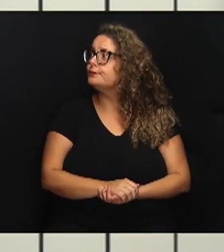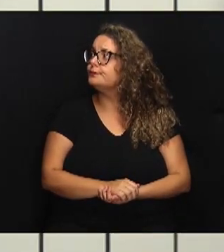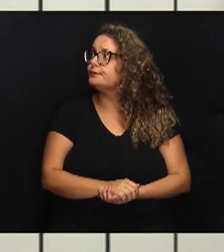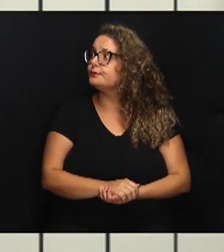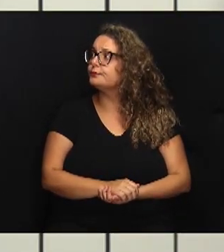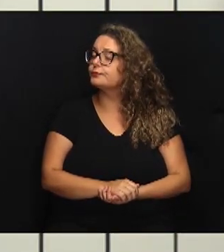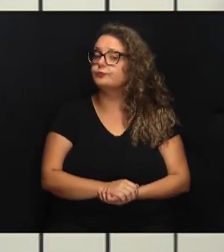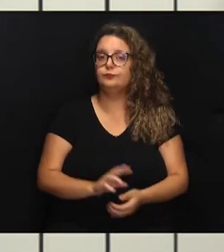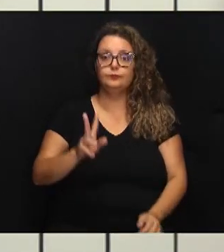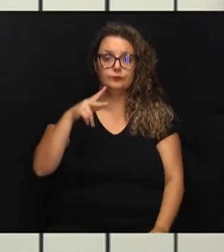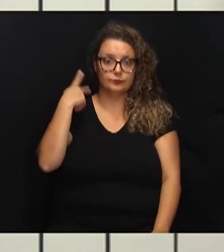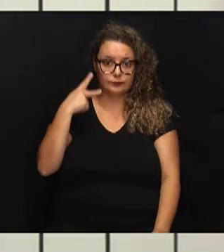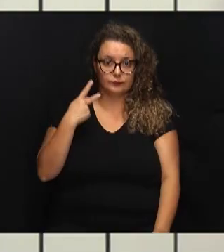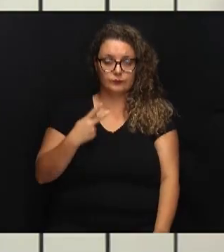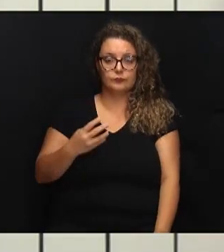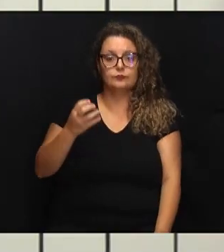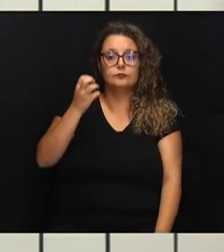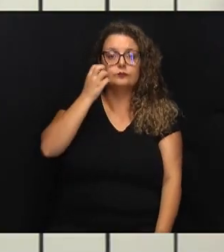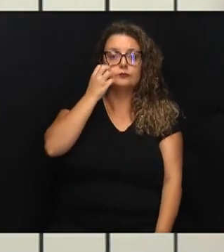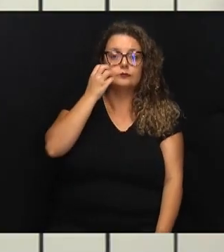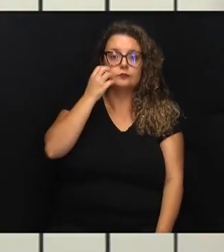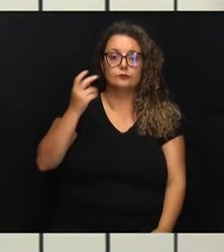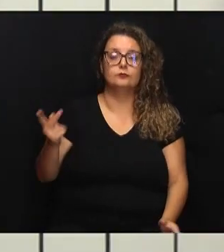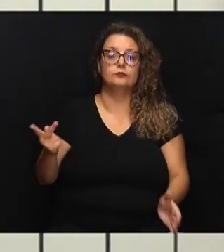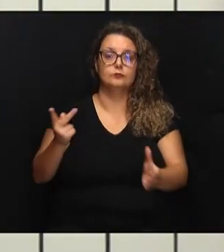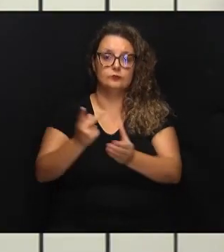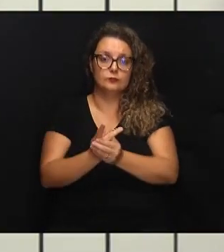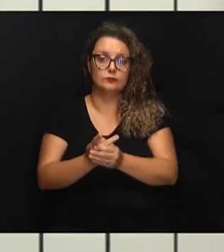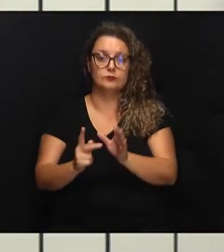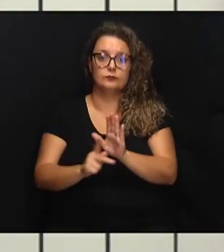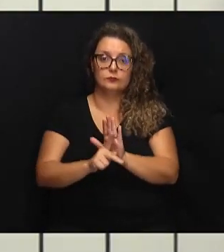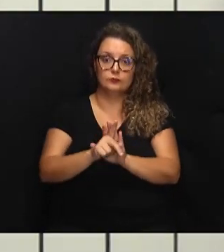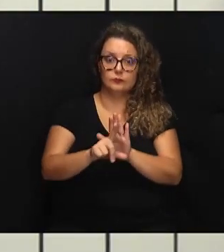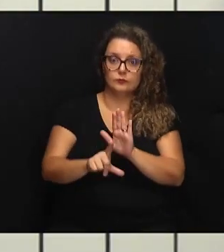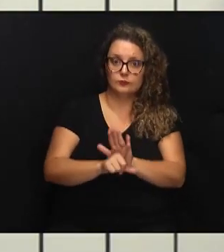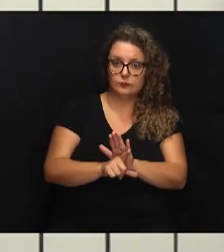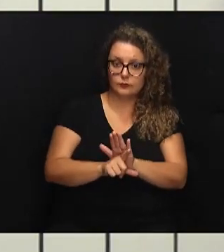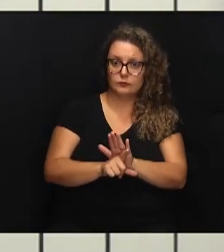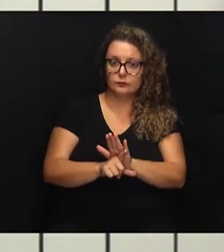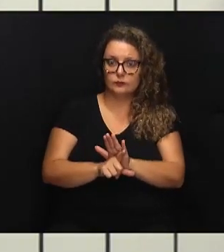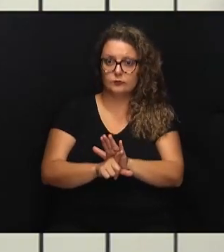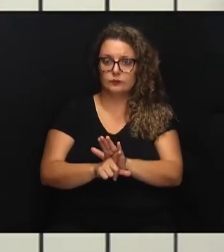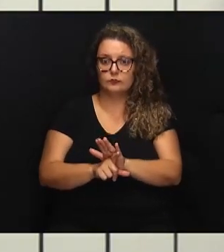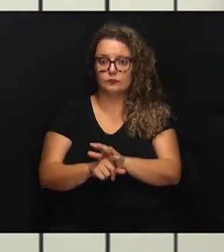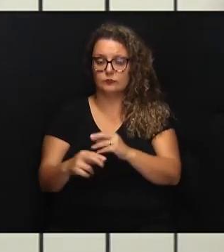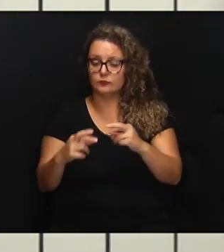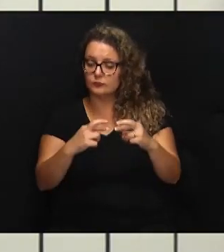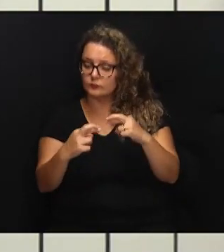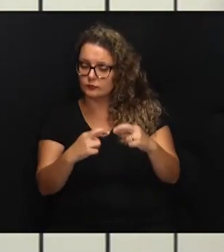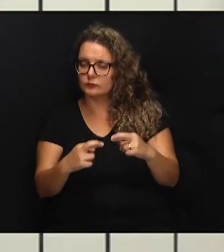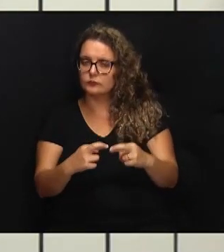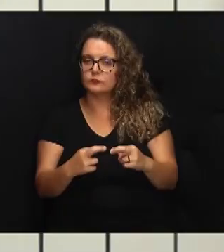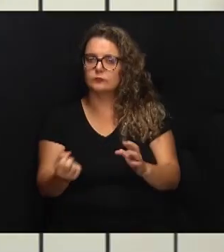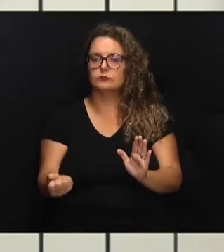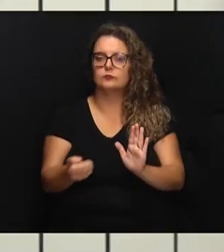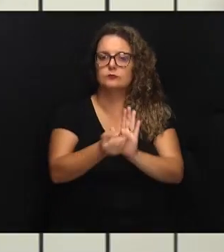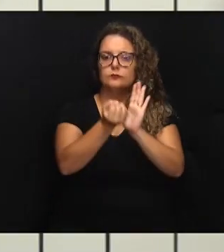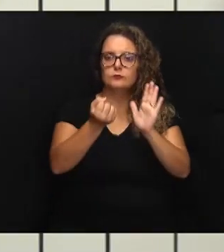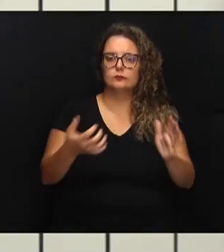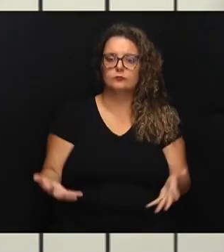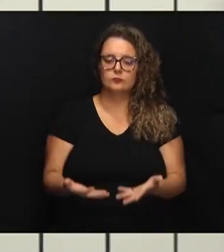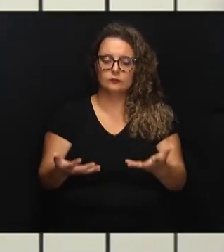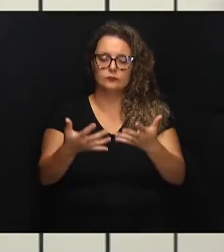O vereador Igor Diego protocolou um projeto de lei que prevê o selo de promoção justa